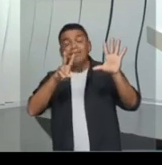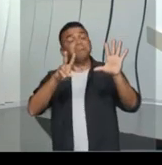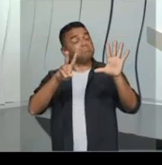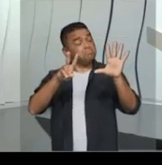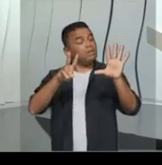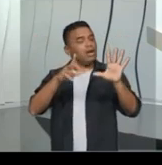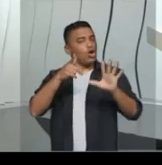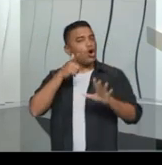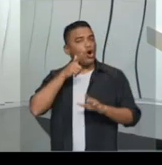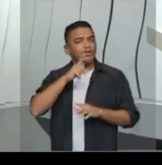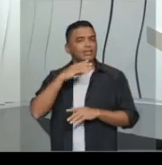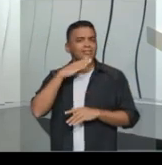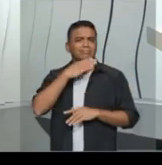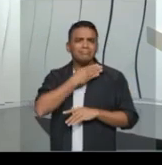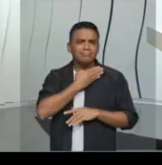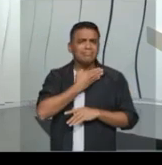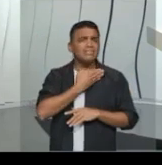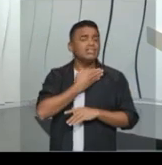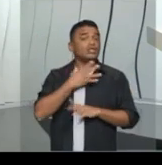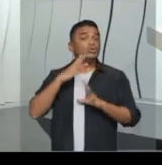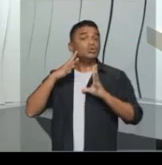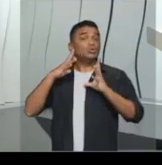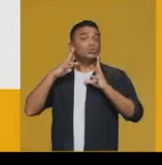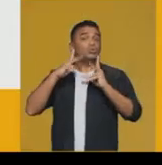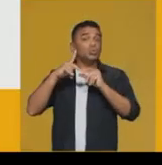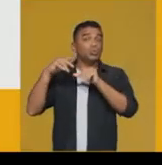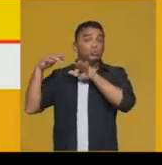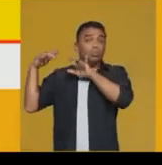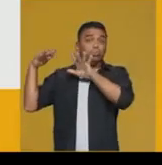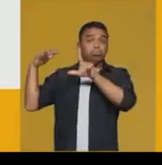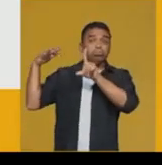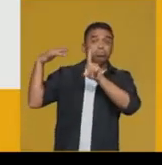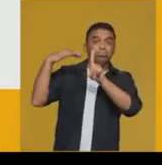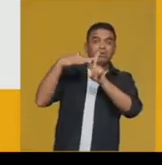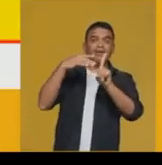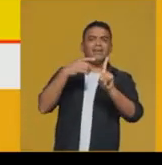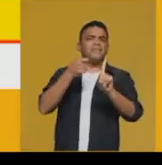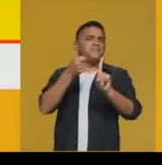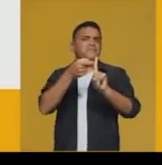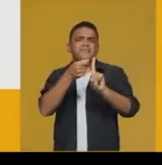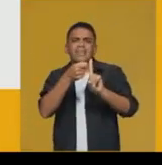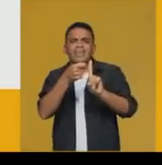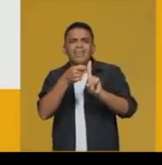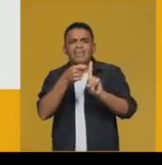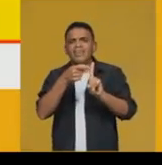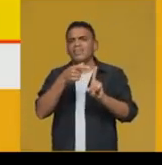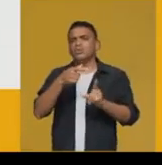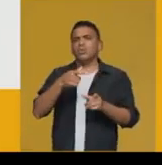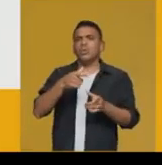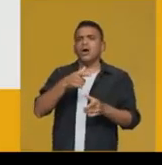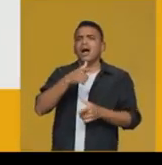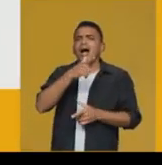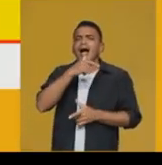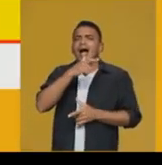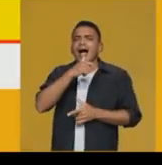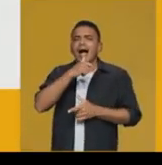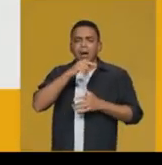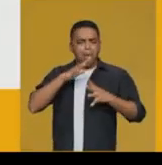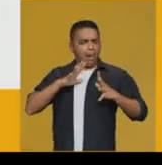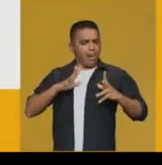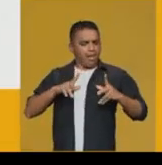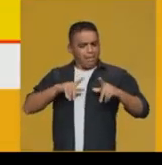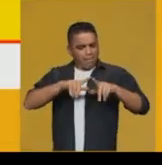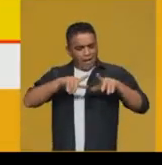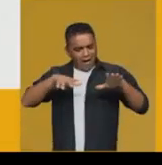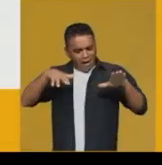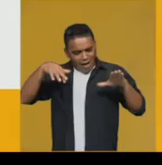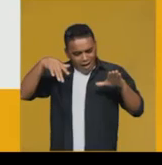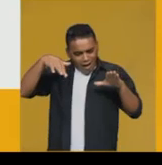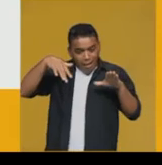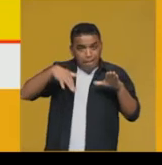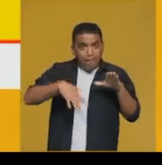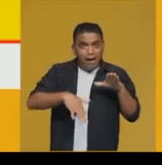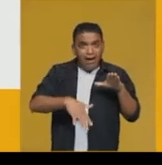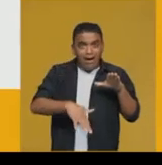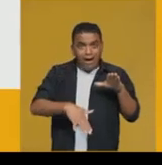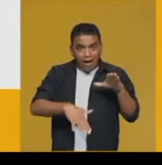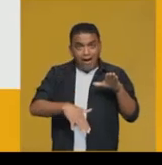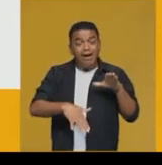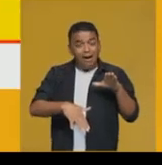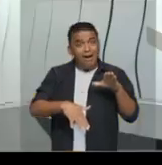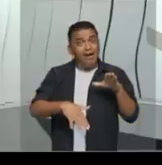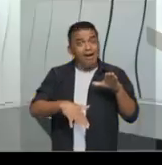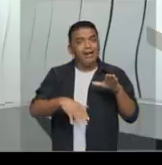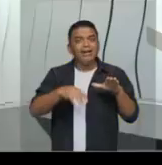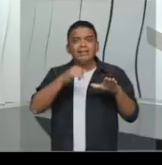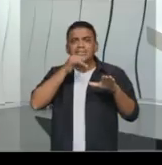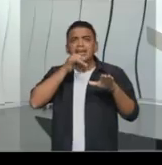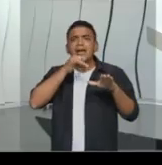perceber a passagem completa. Seria um vidro, uma água bem limpa, que você consegue ver o fundo, por exemplo, de